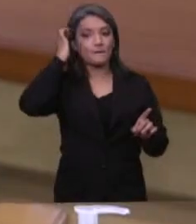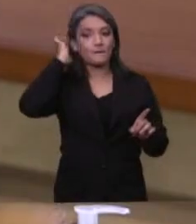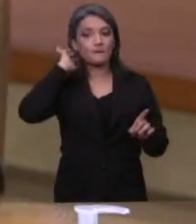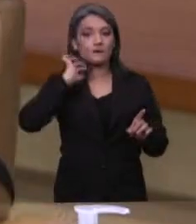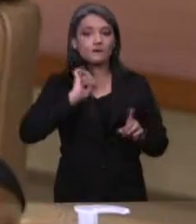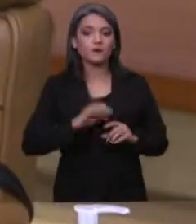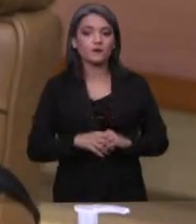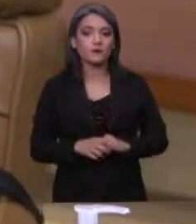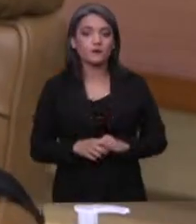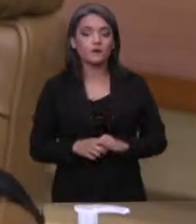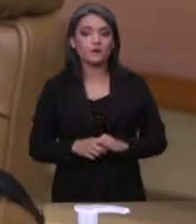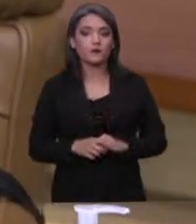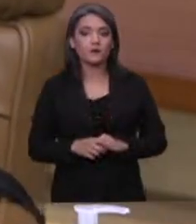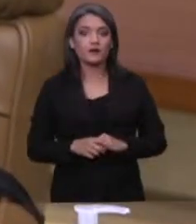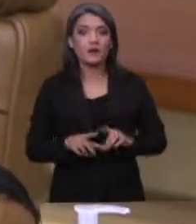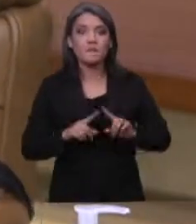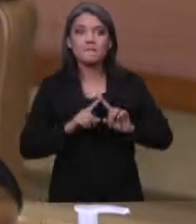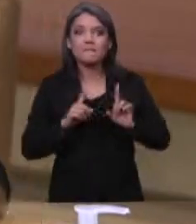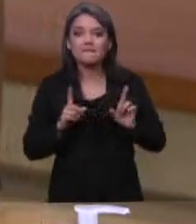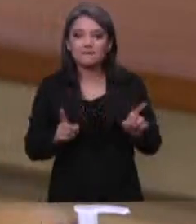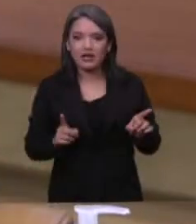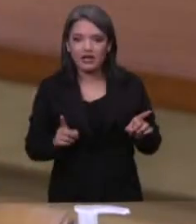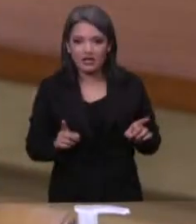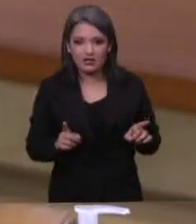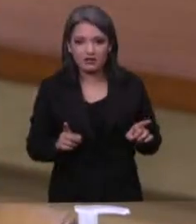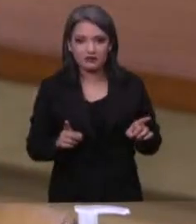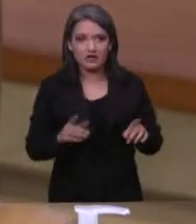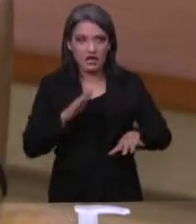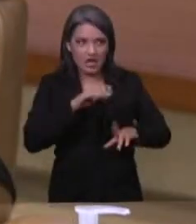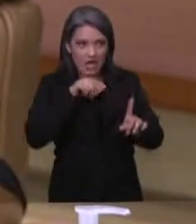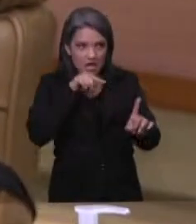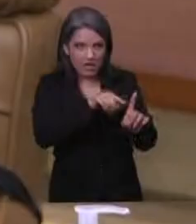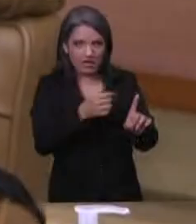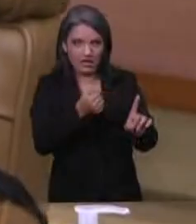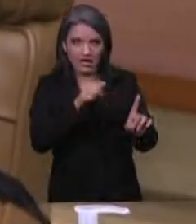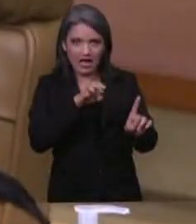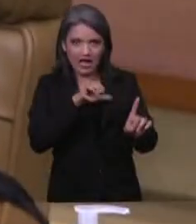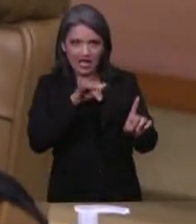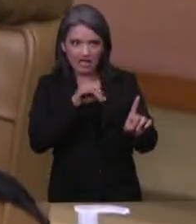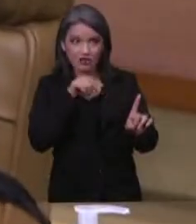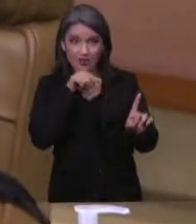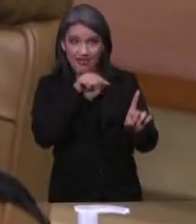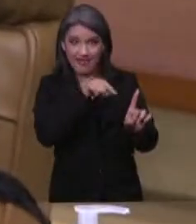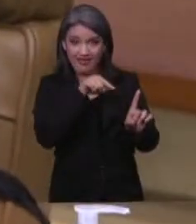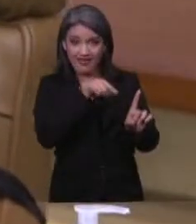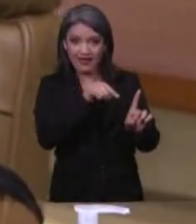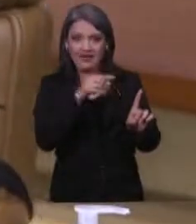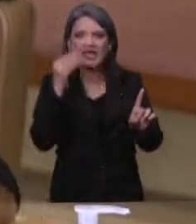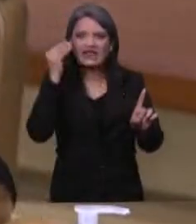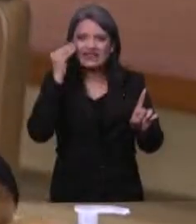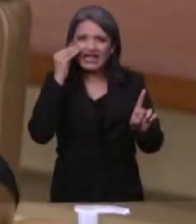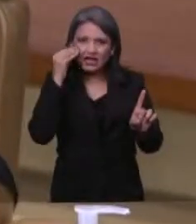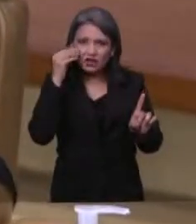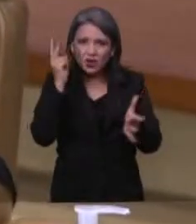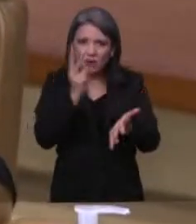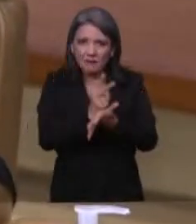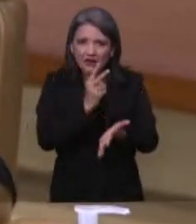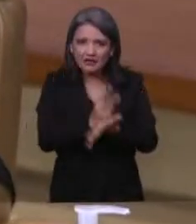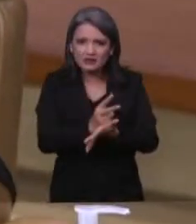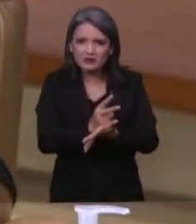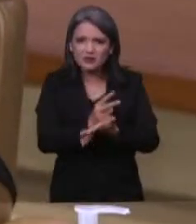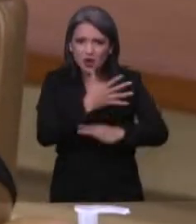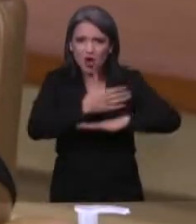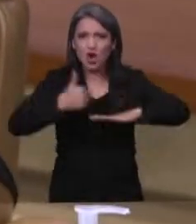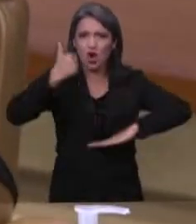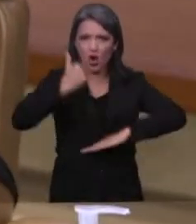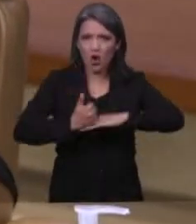A questão é, houve por parte de Aécio uma tentativa idônea